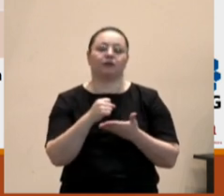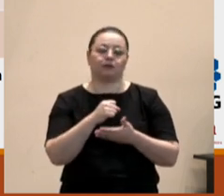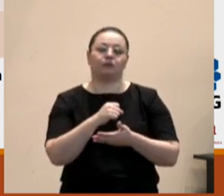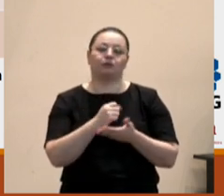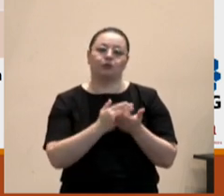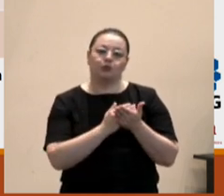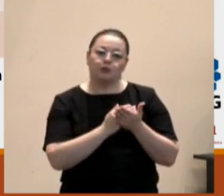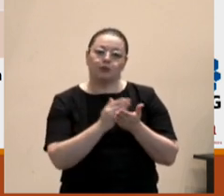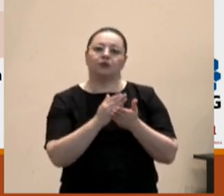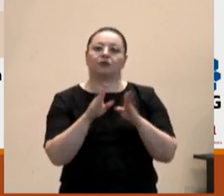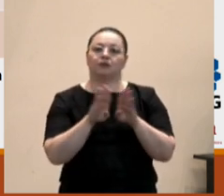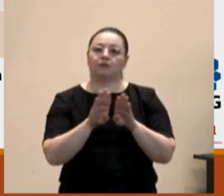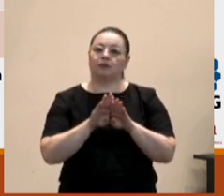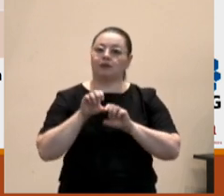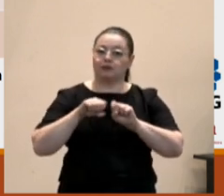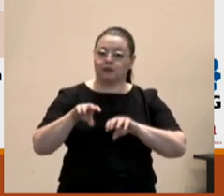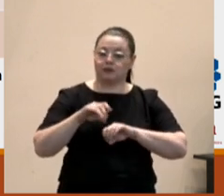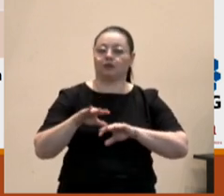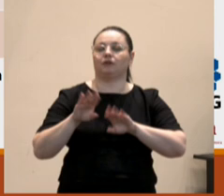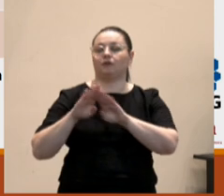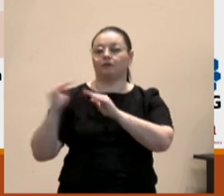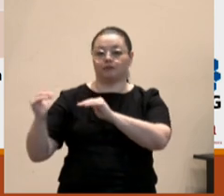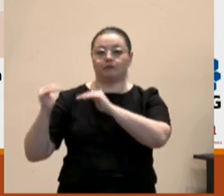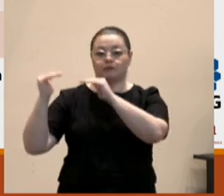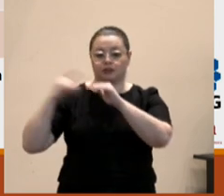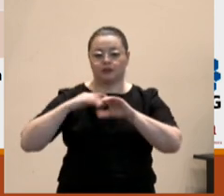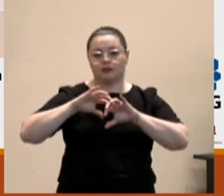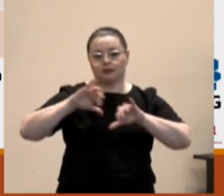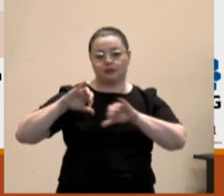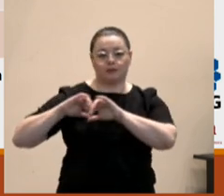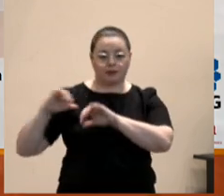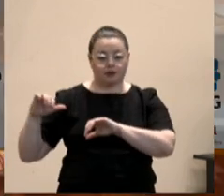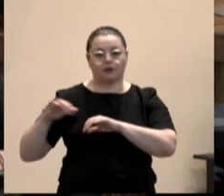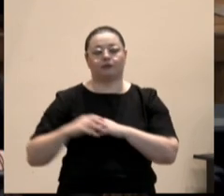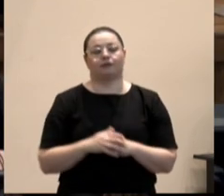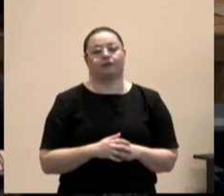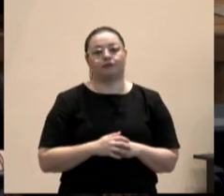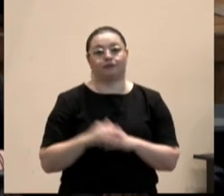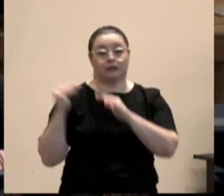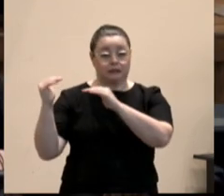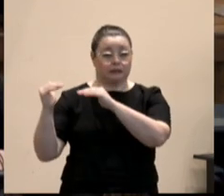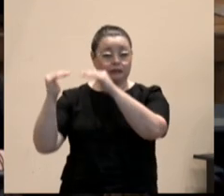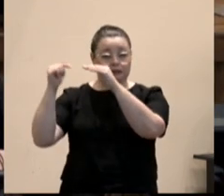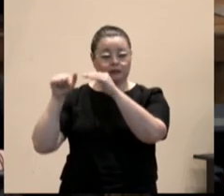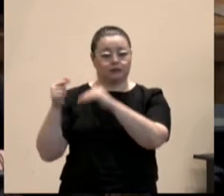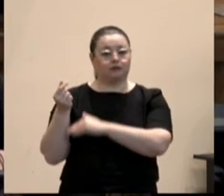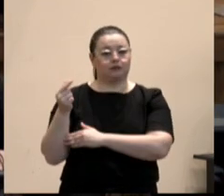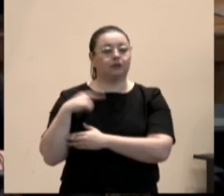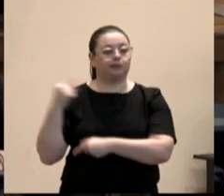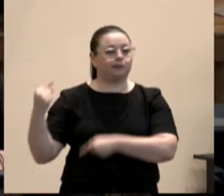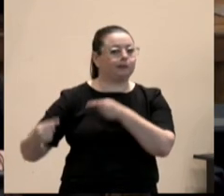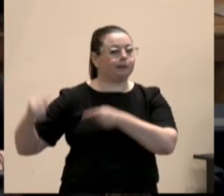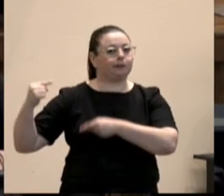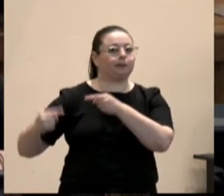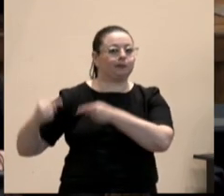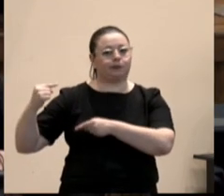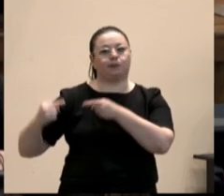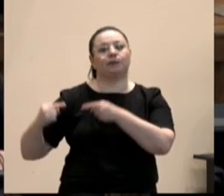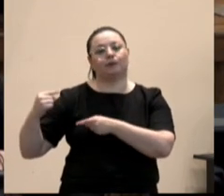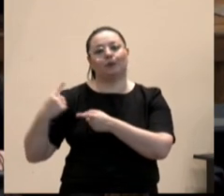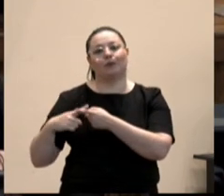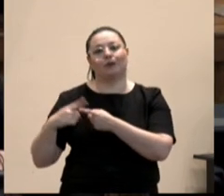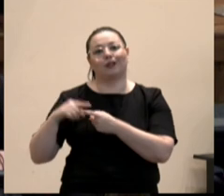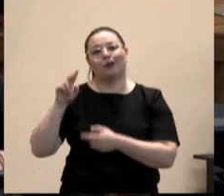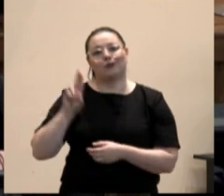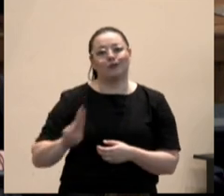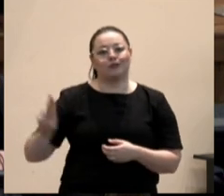finais, ensino médio e educação superior. A educação superior aqui tem uma grande polêmica para ser discutida, porque as